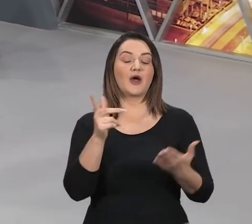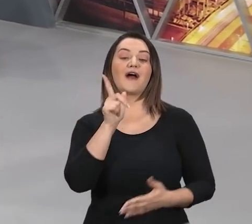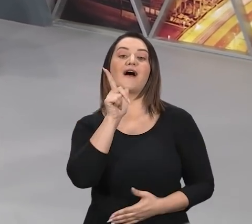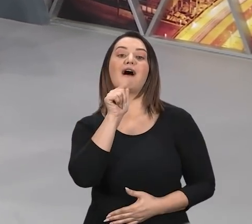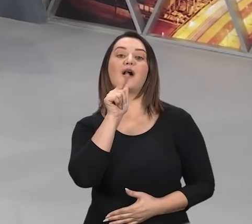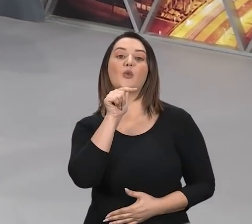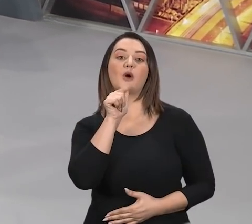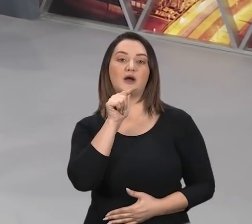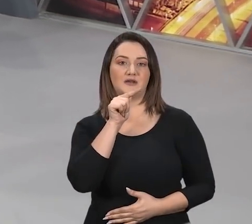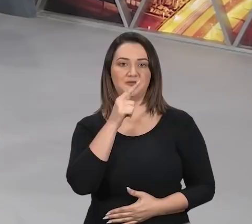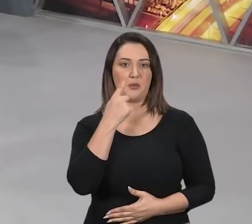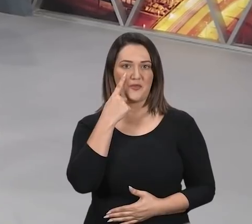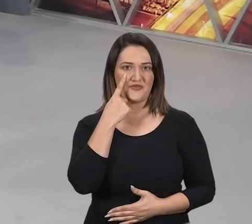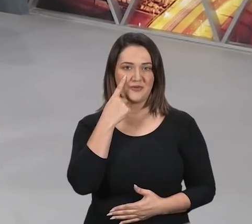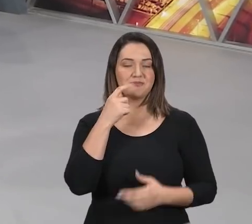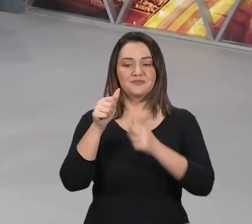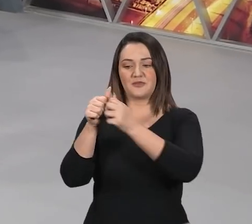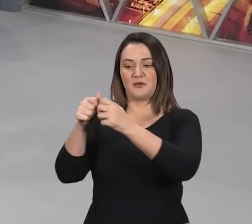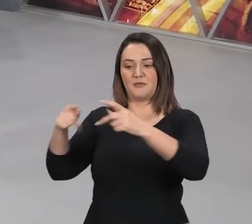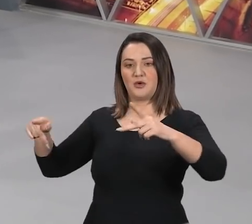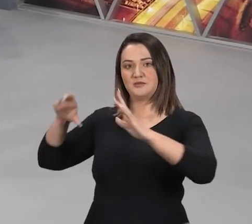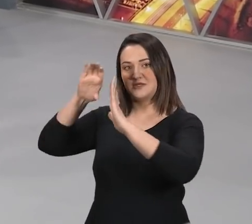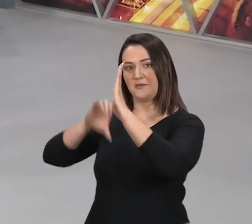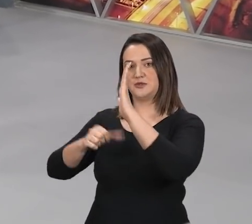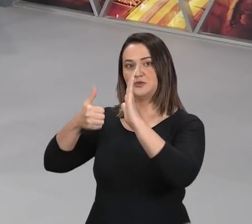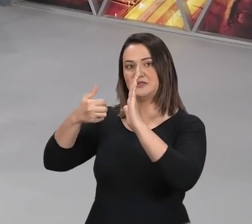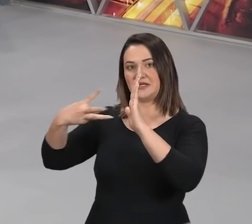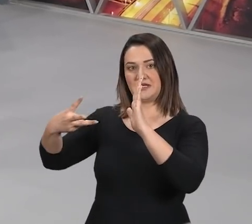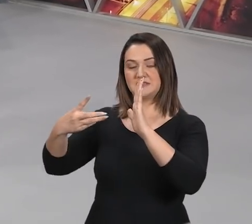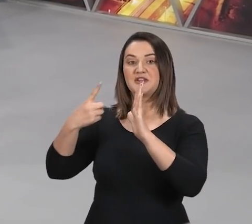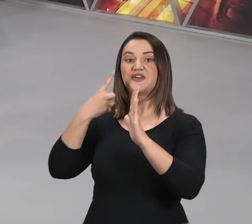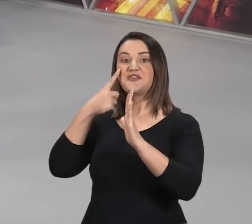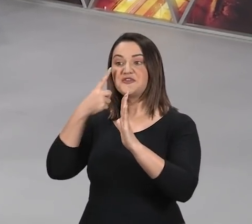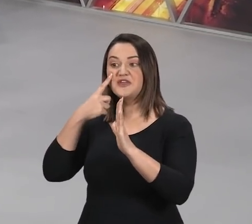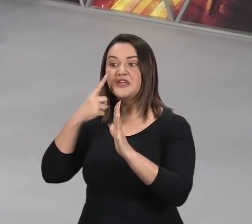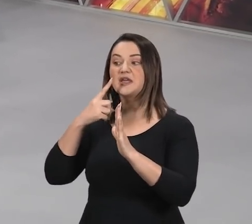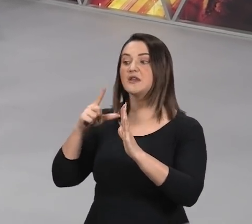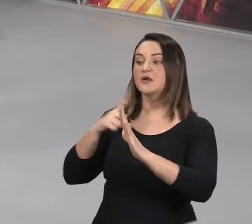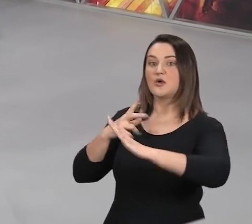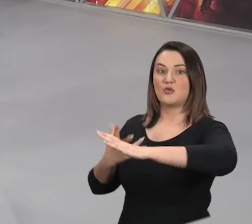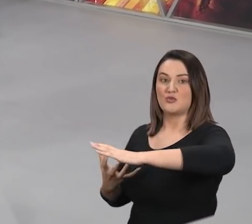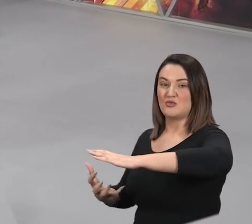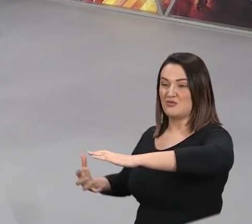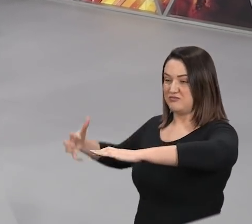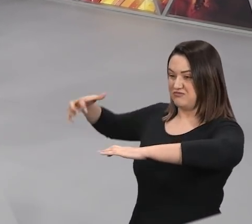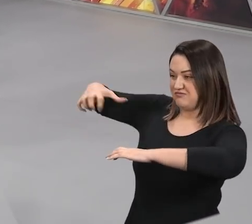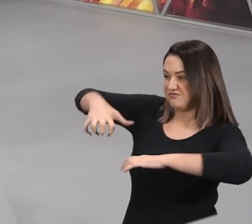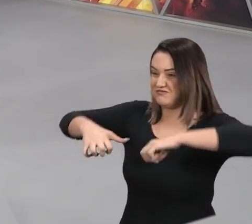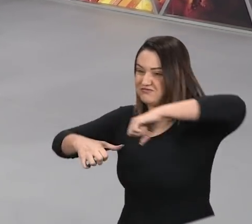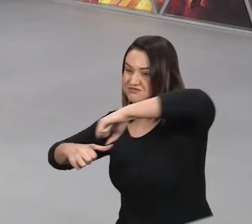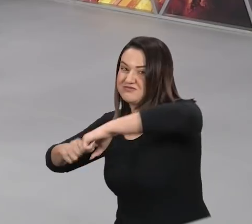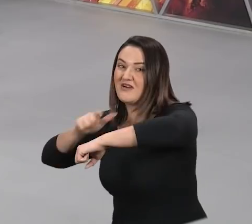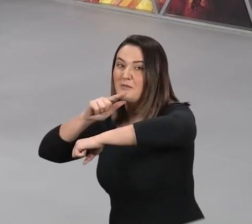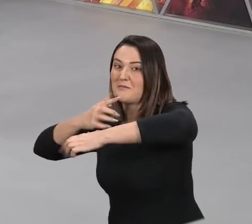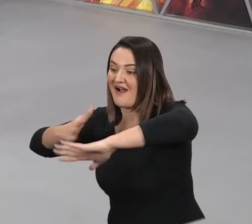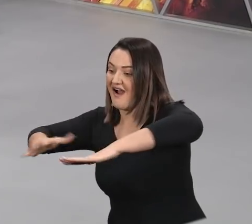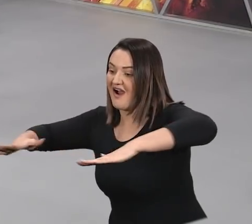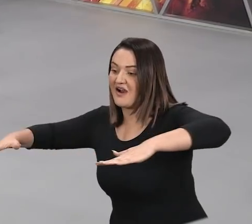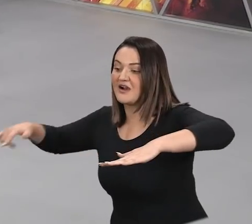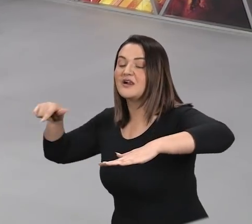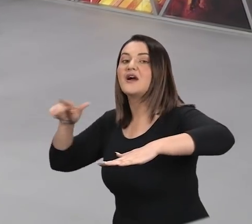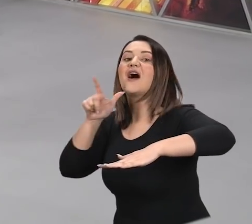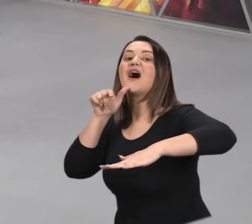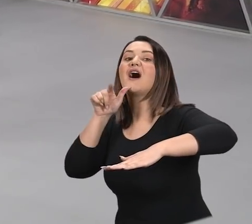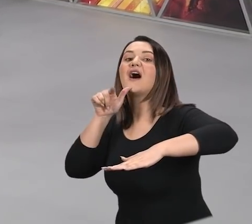esclarecendo algumas palavras. Vamos à palavra água. Água, quer ver? Apocalipse 13 fala assim: vi emergir do mar